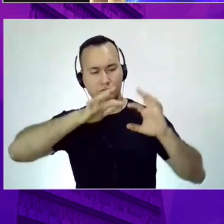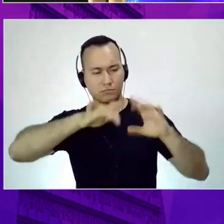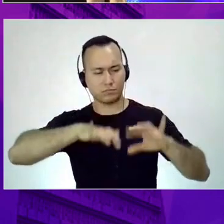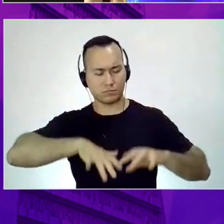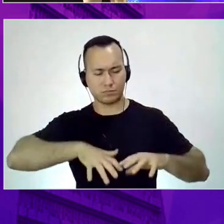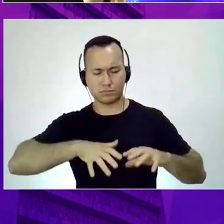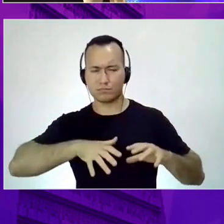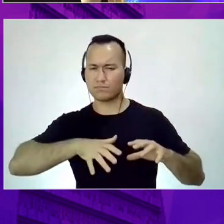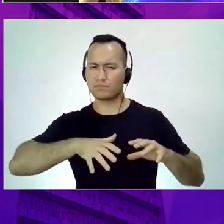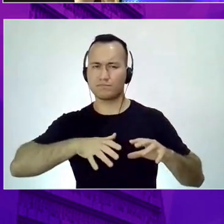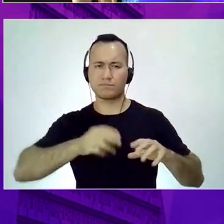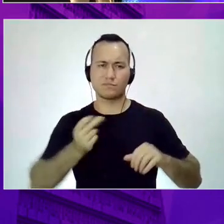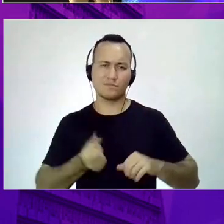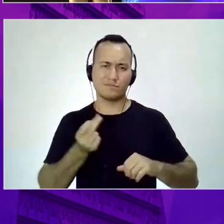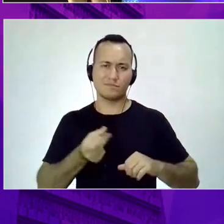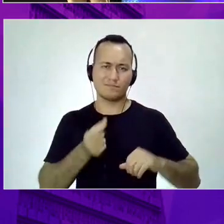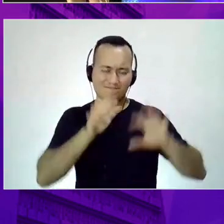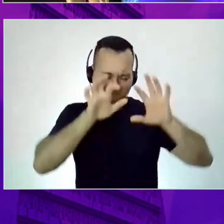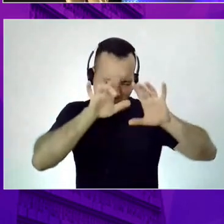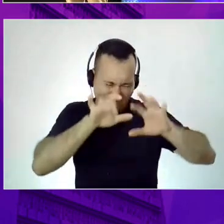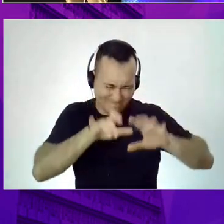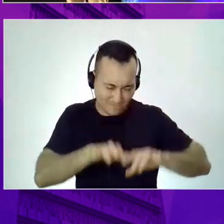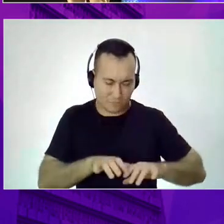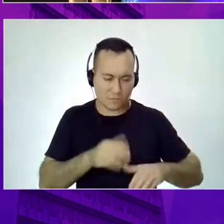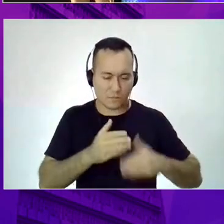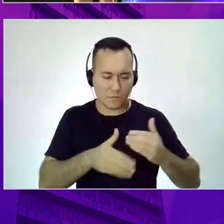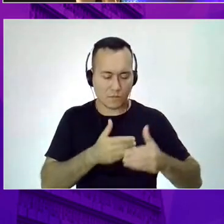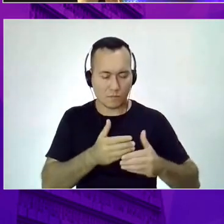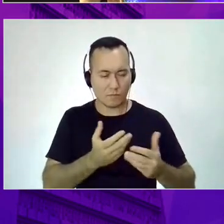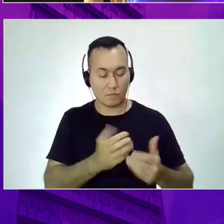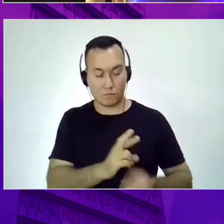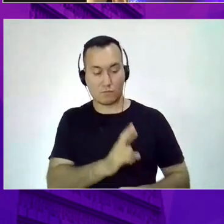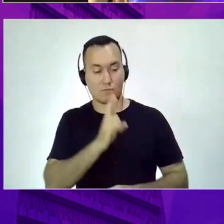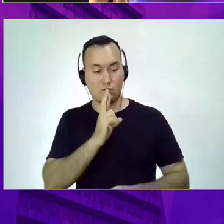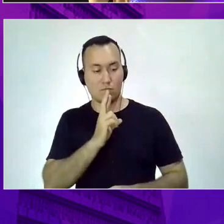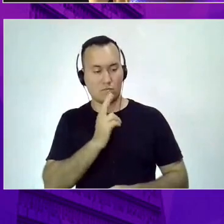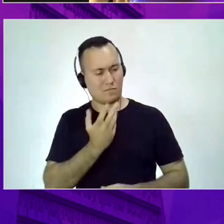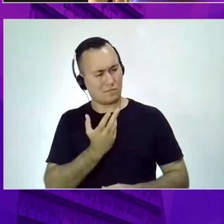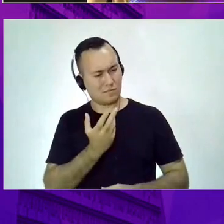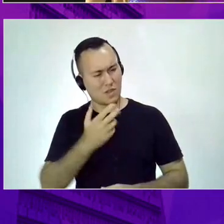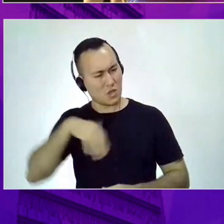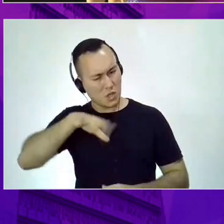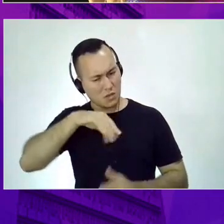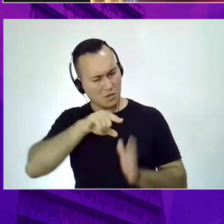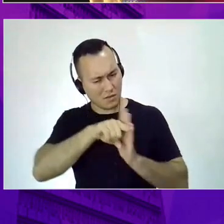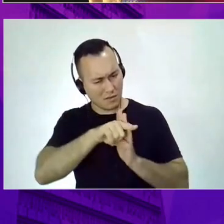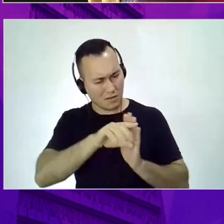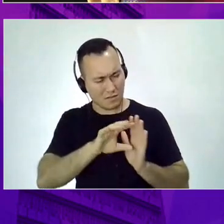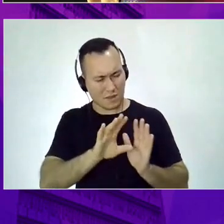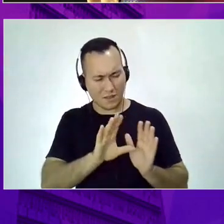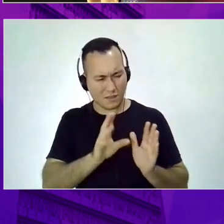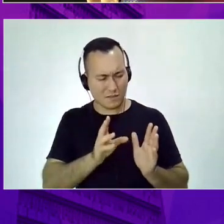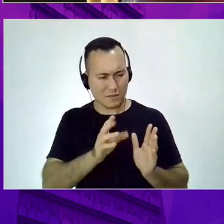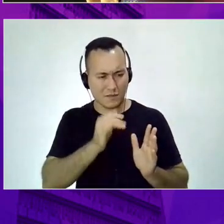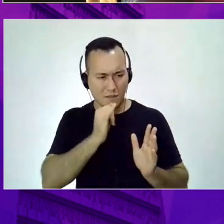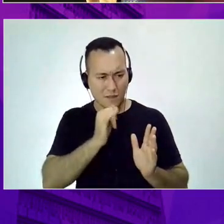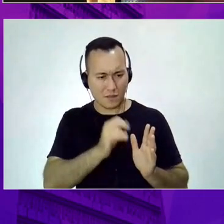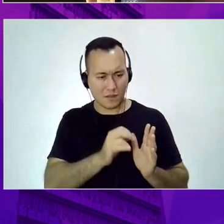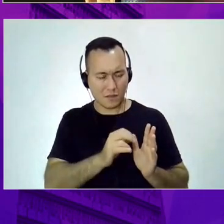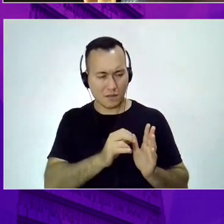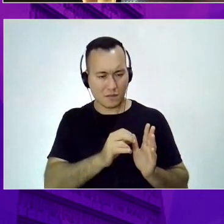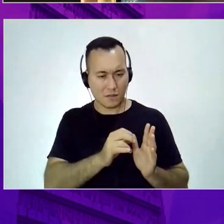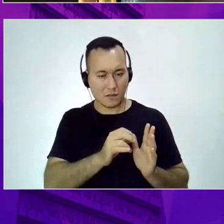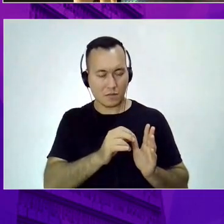trabalhado prompt, colocado limitação, e do dia para a noite ele resolveu responder coisas sobre o Harry Potter. No dia anterior ele não estava respondendo.